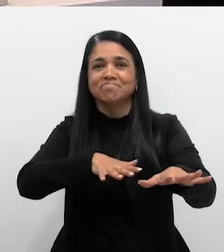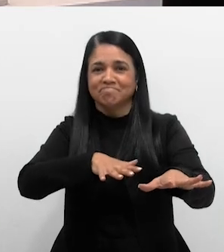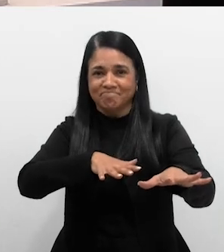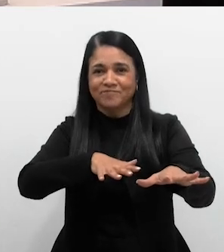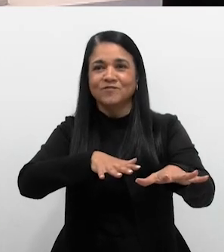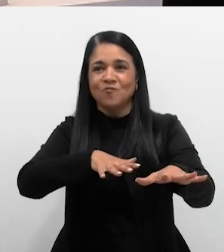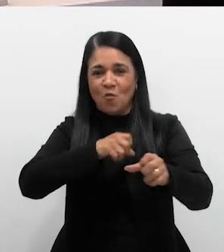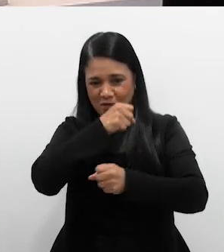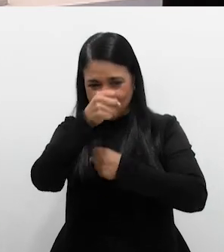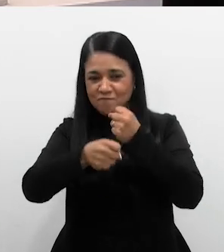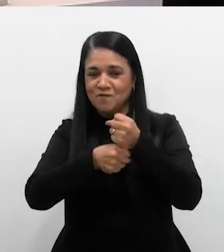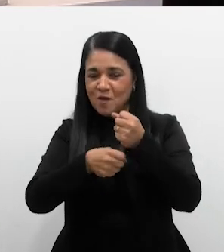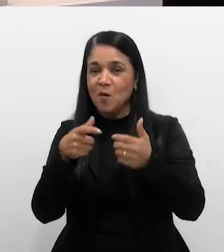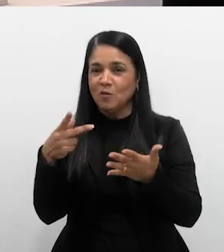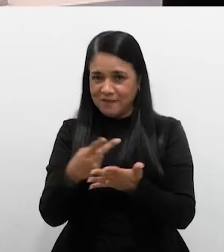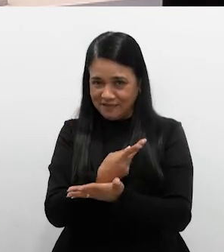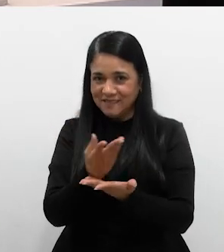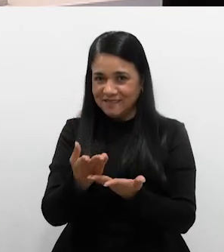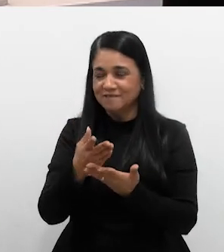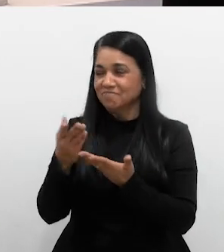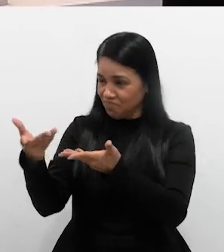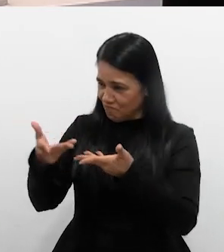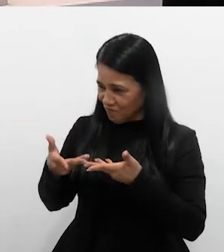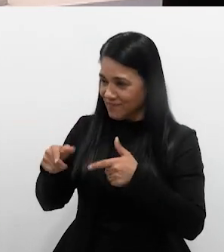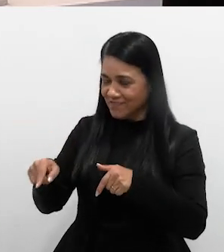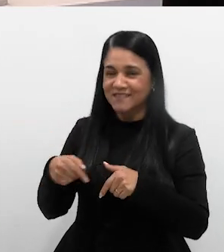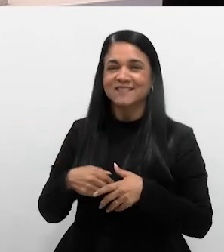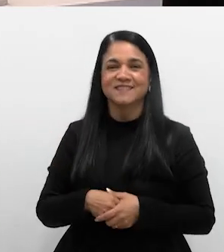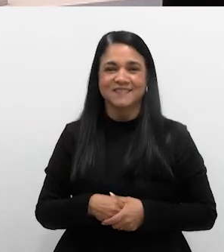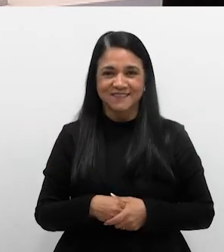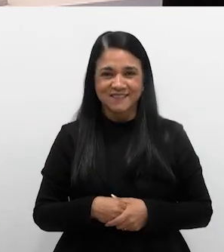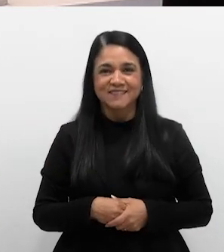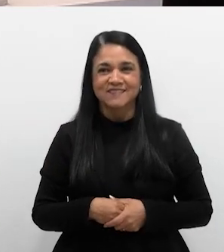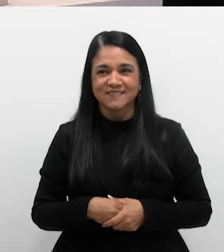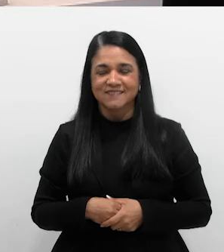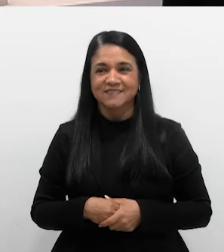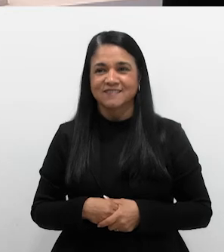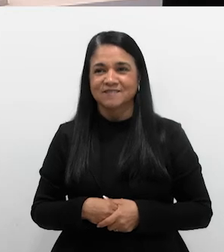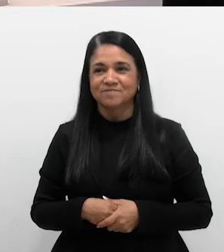de verdade. Eu vou estar lá. Por favor, convidadíssimo.